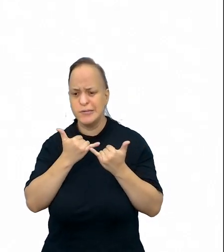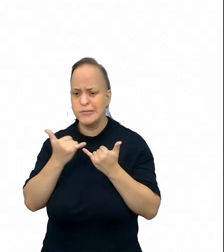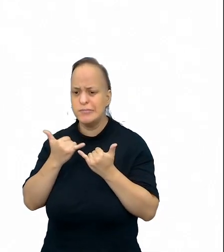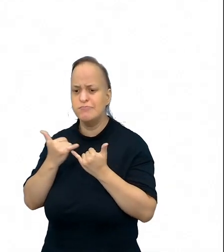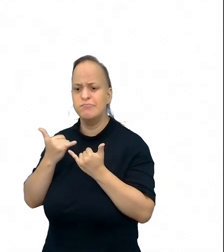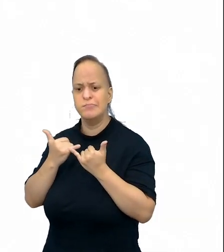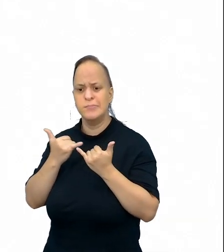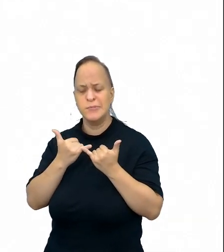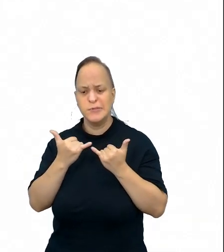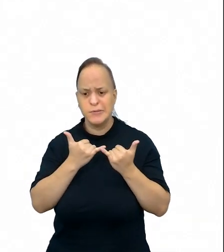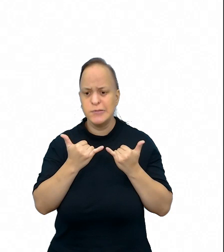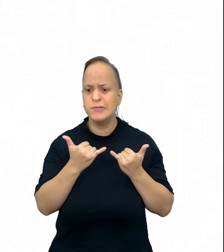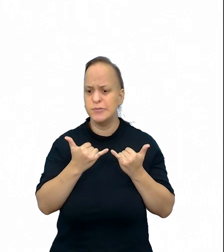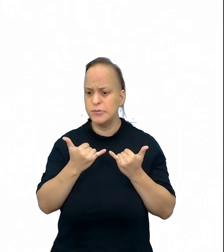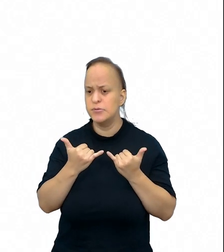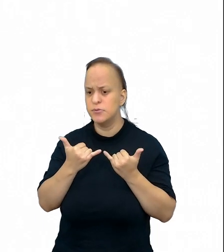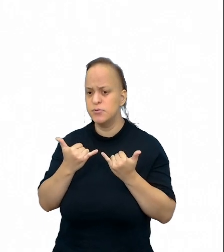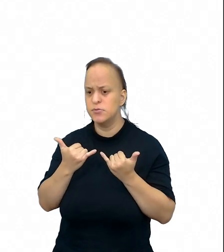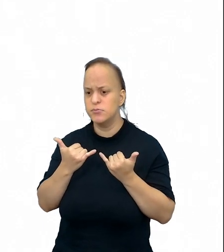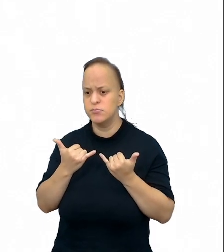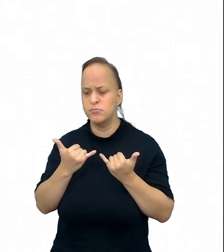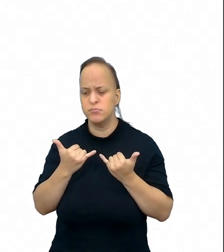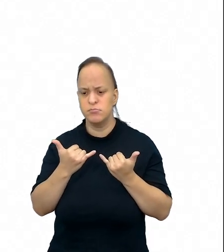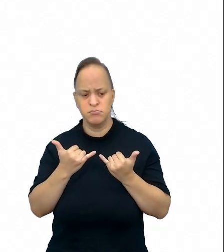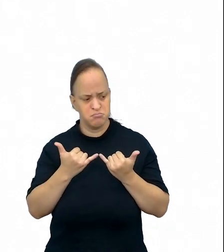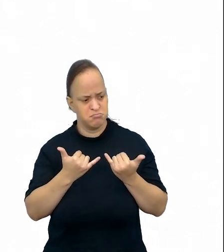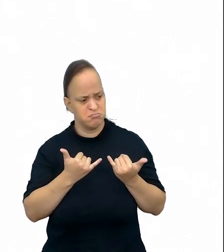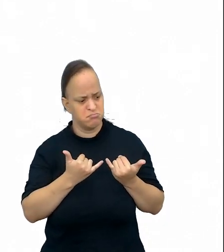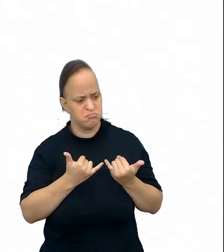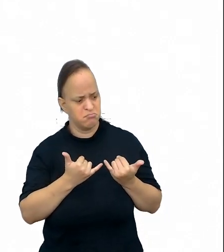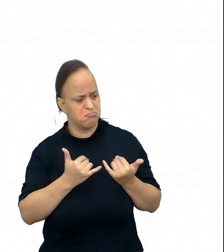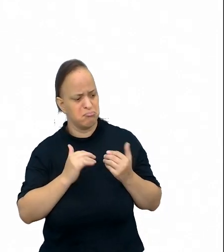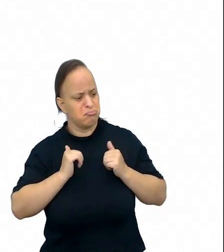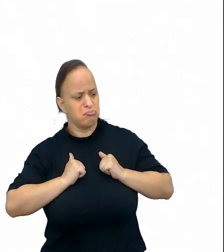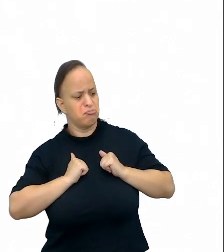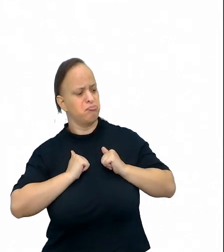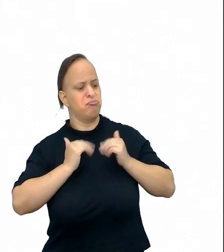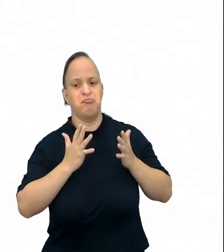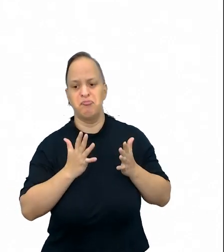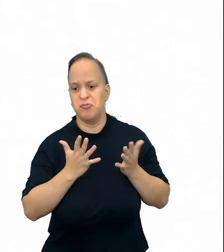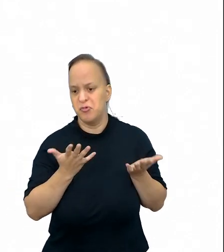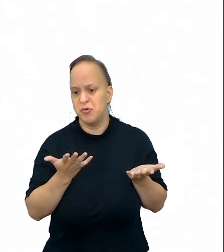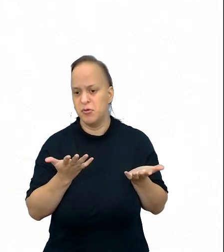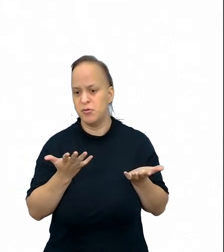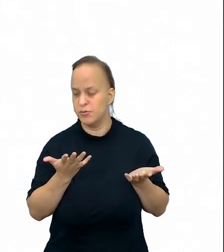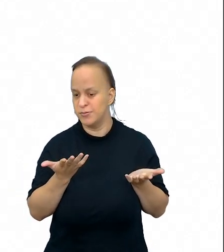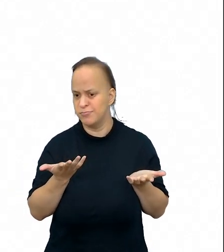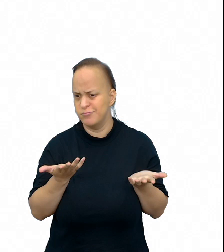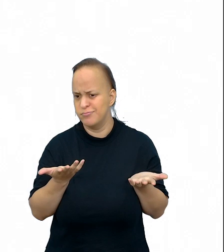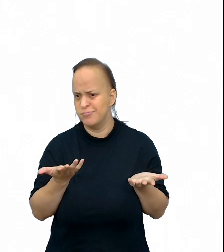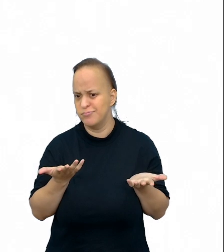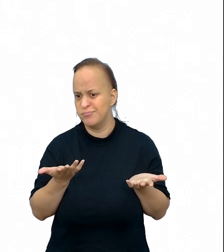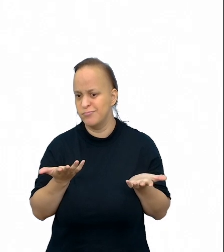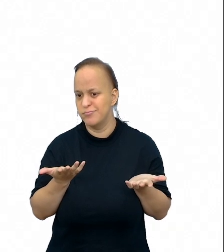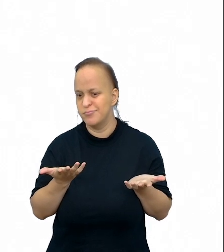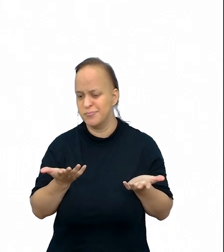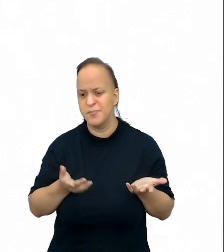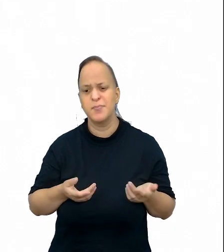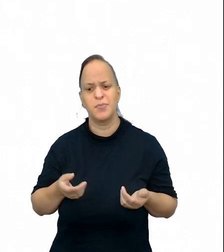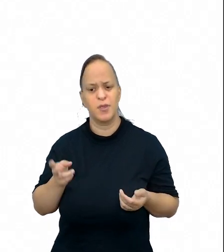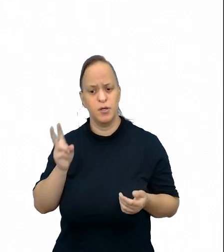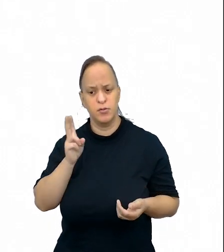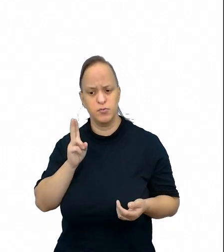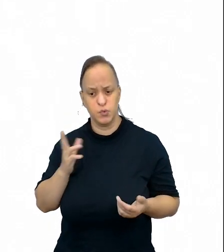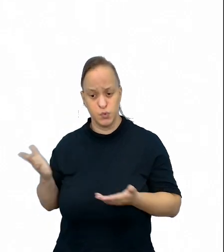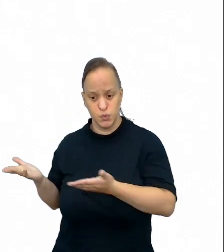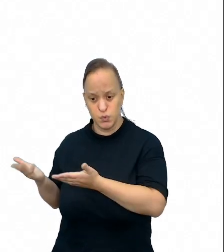gíria que os estudantes ainda falam hoje em dia. Então, o diga aí, por ser uma expressão em gíria muito usada pelos jovens,